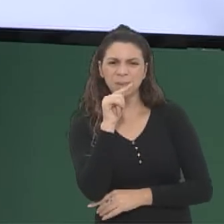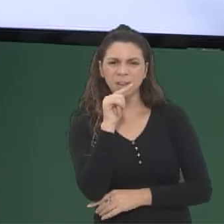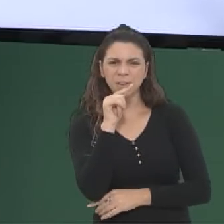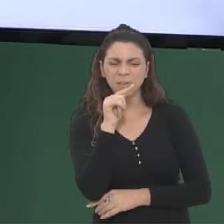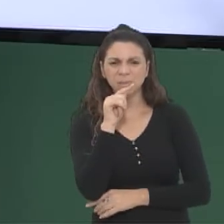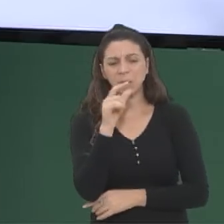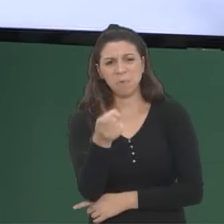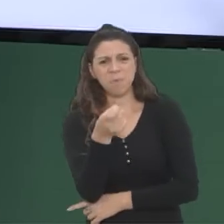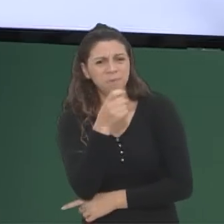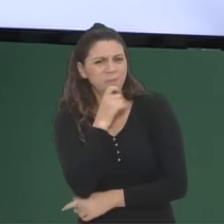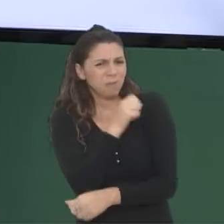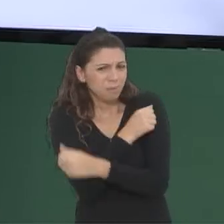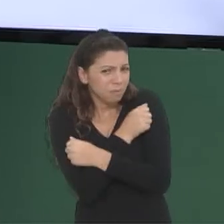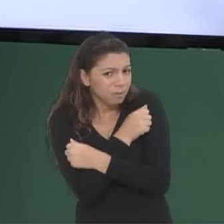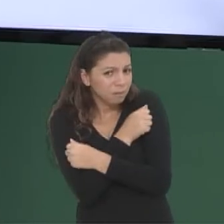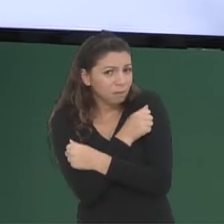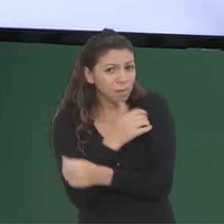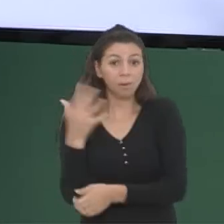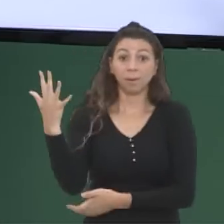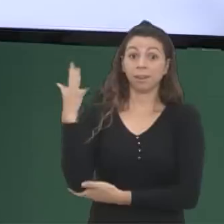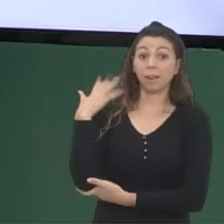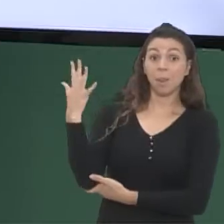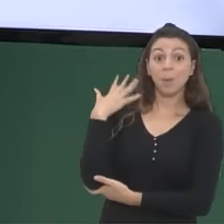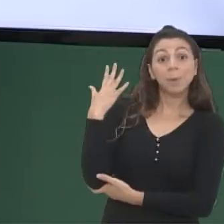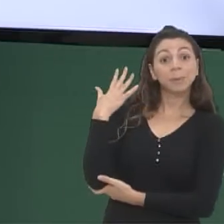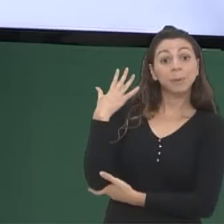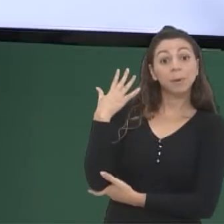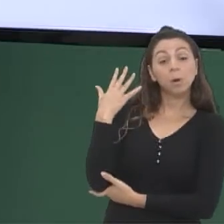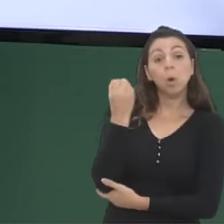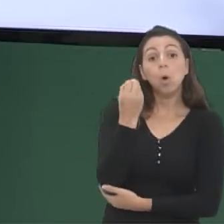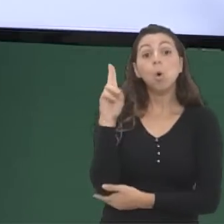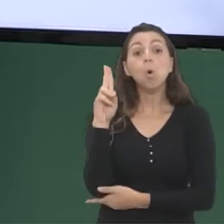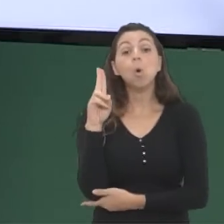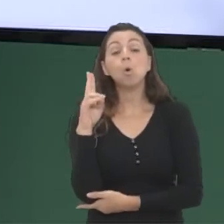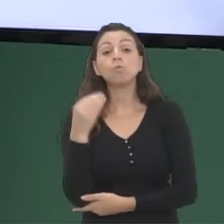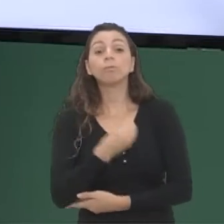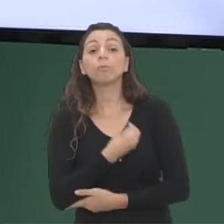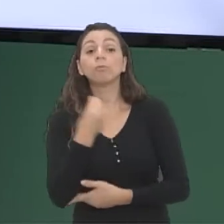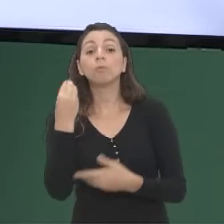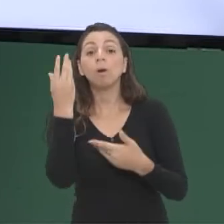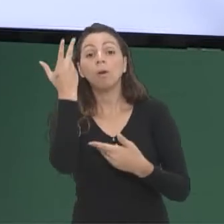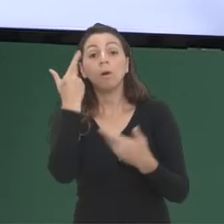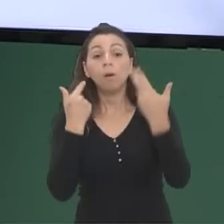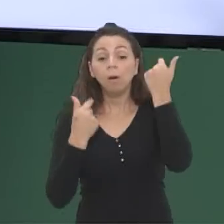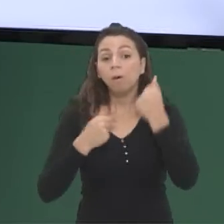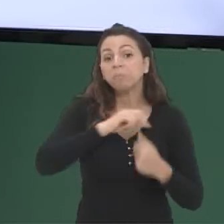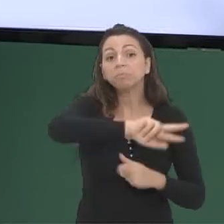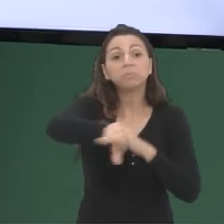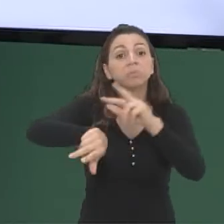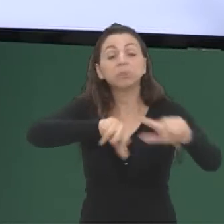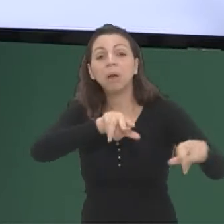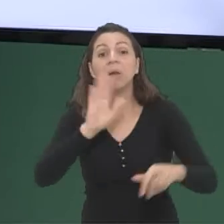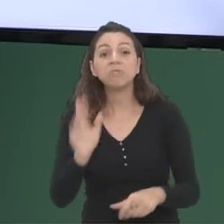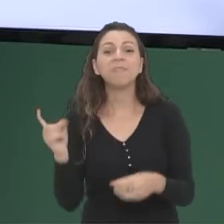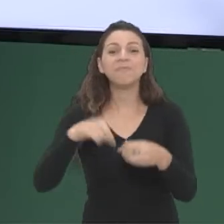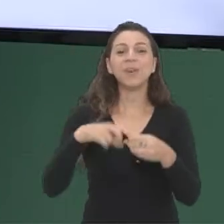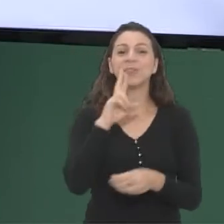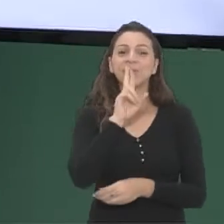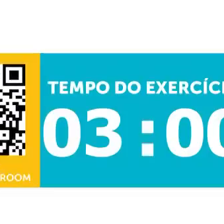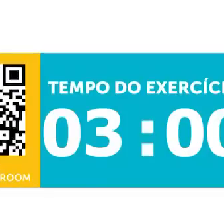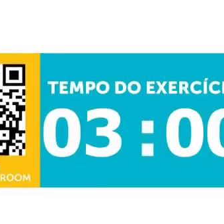que é o frio? Será que é o calor? Ou será que são os seres vivos? Daqui a pouco eu volto com a resposta correta para vocês.